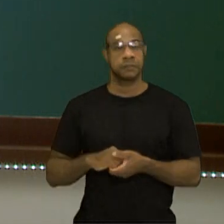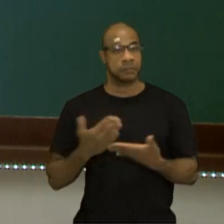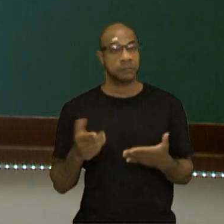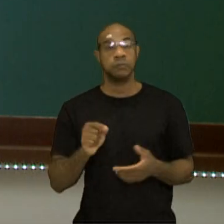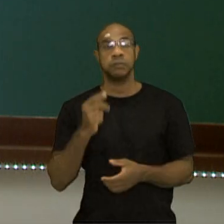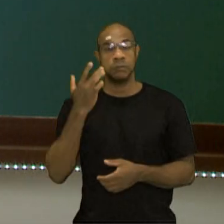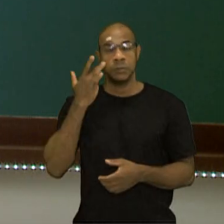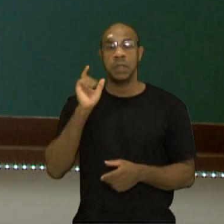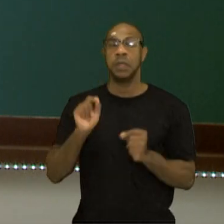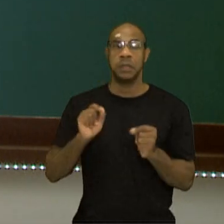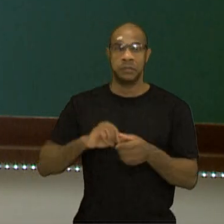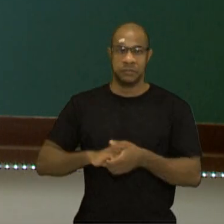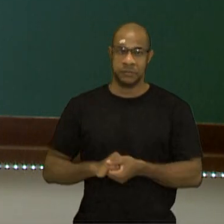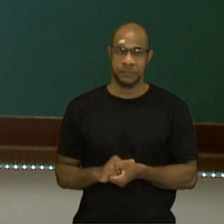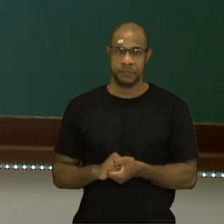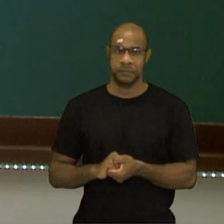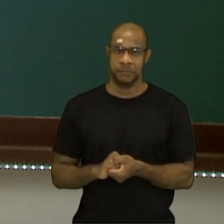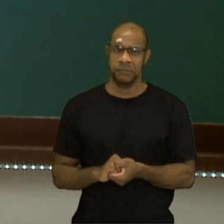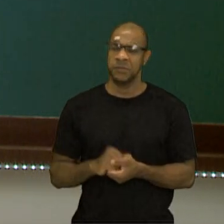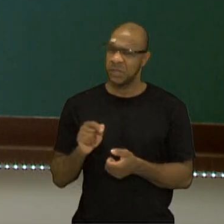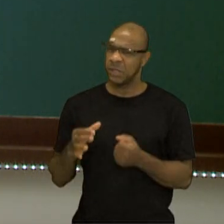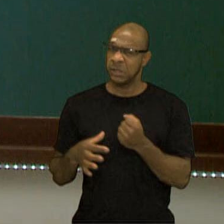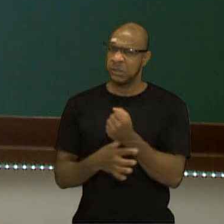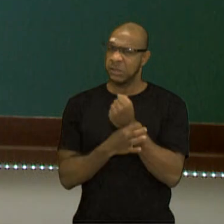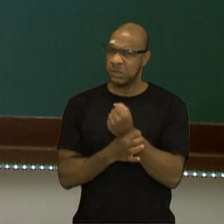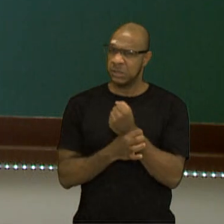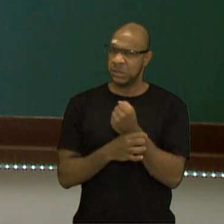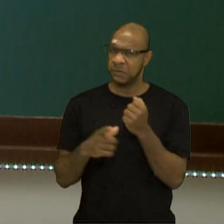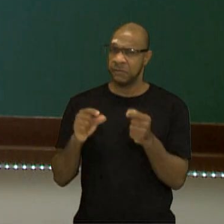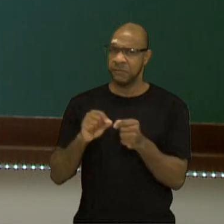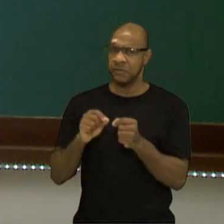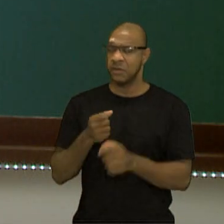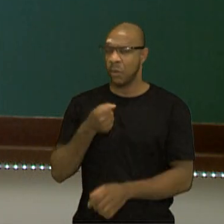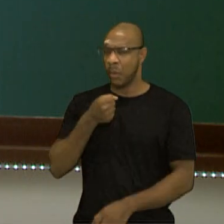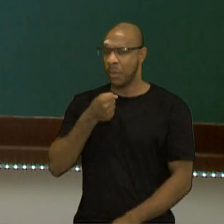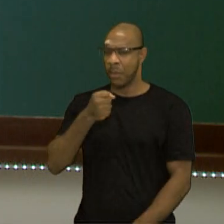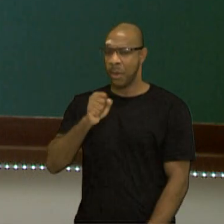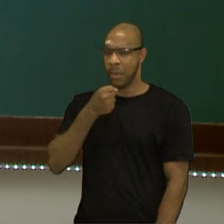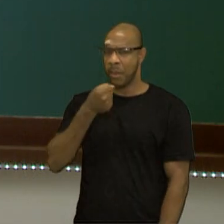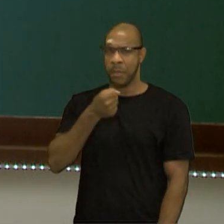você acha? É seguro ser um jornalista no Brasil?